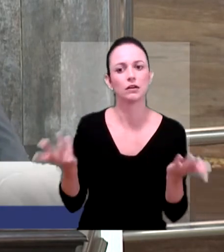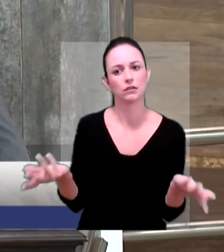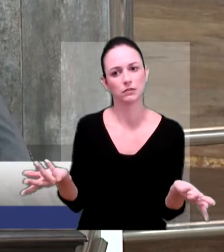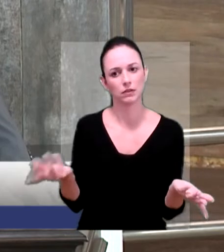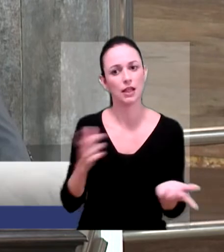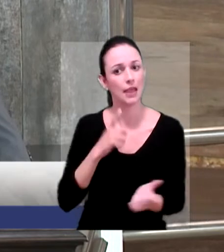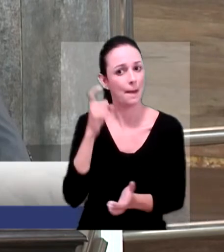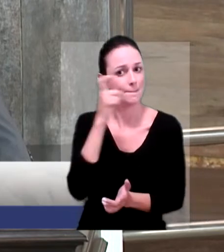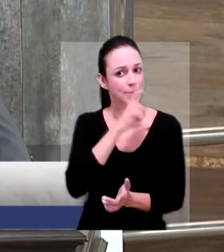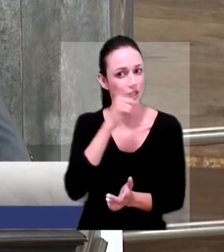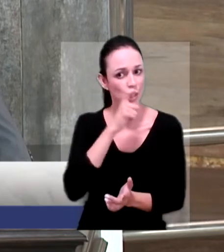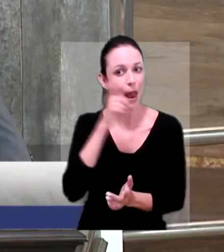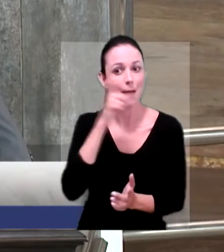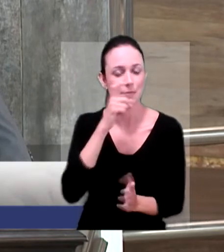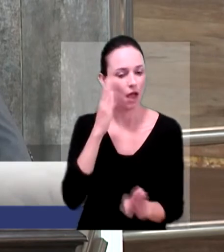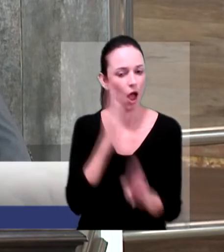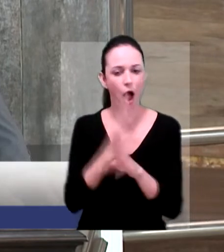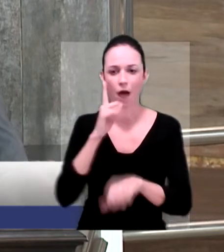vergonha.